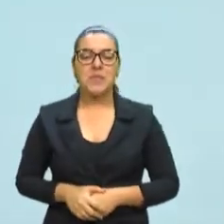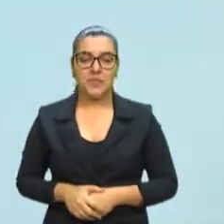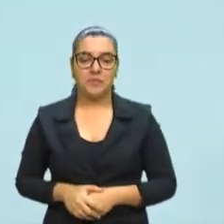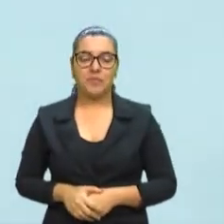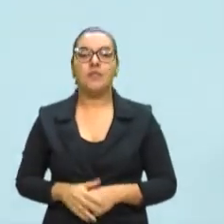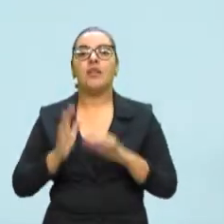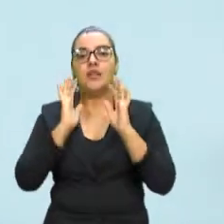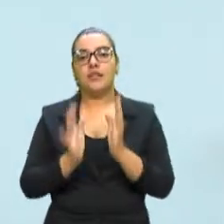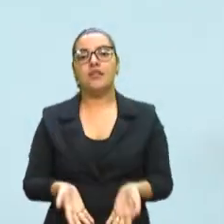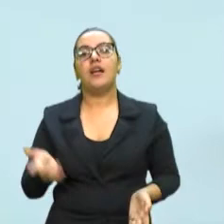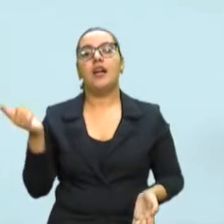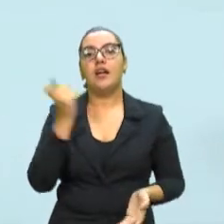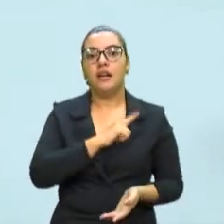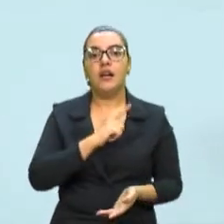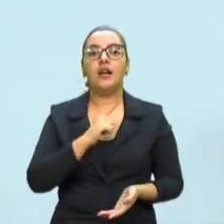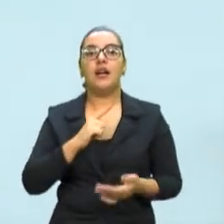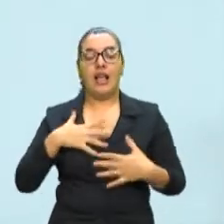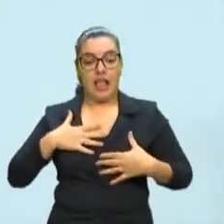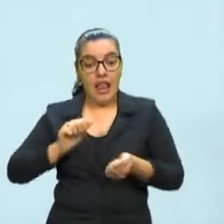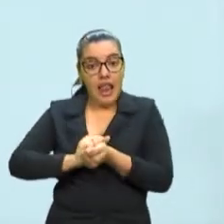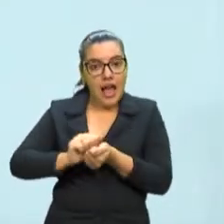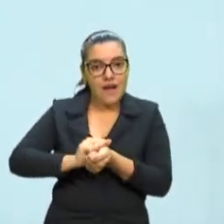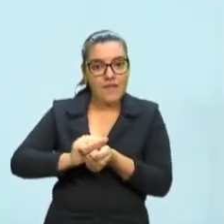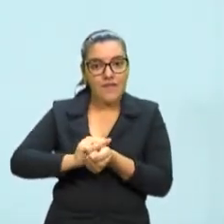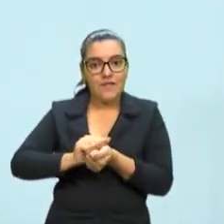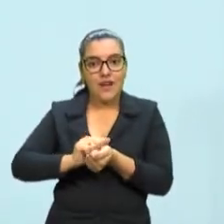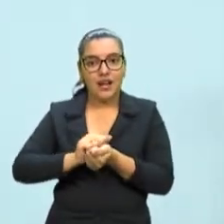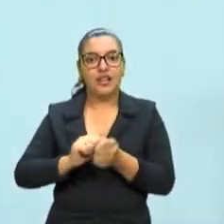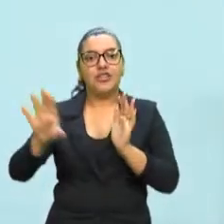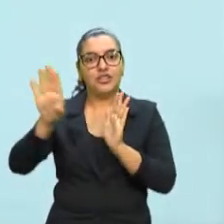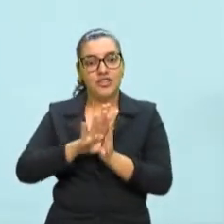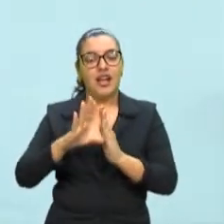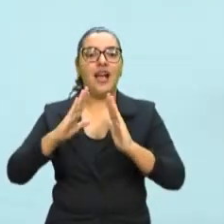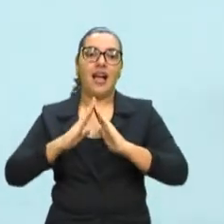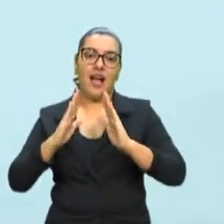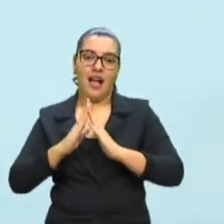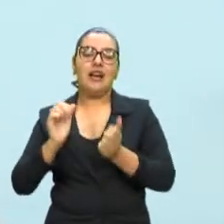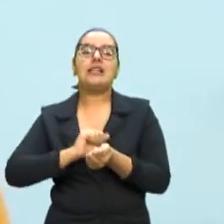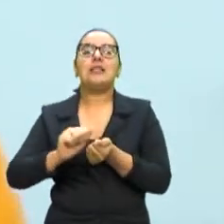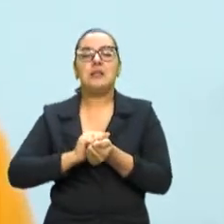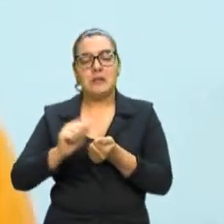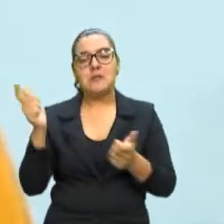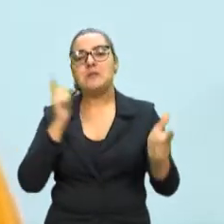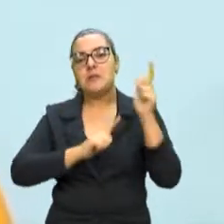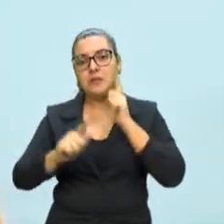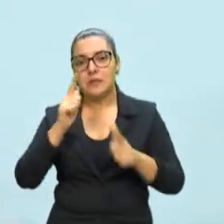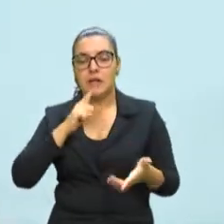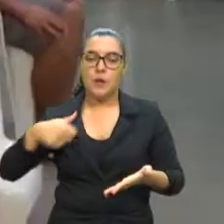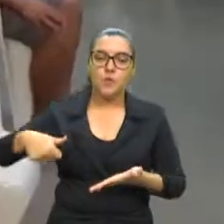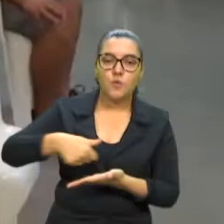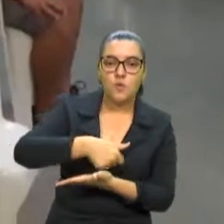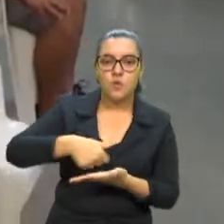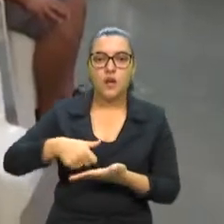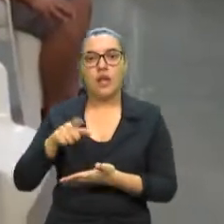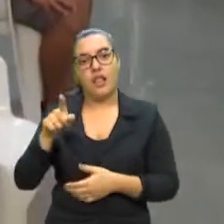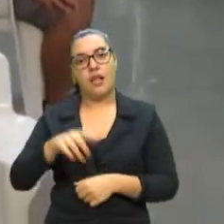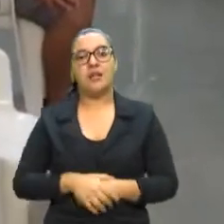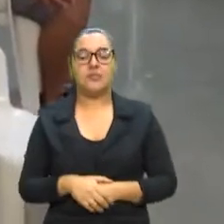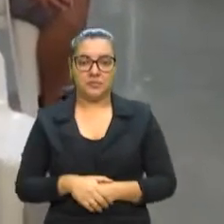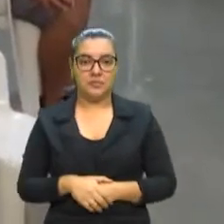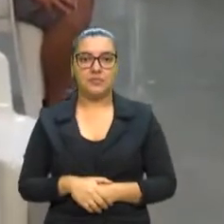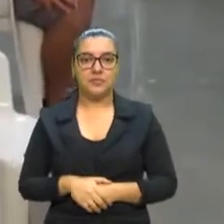consegui até lavar minha roupa quando eu cheguei de casa do hospital. Consegui passar, né? O programa